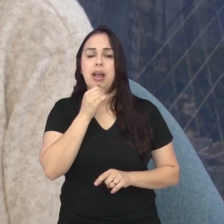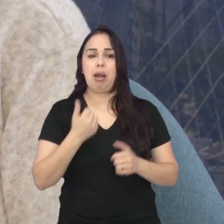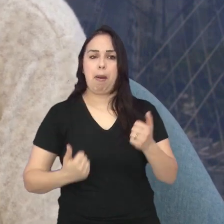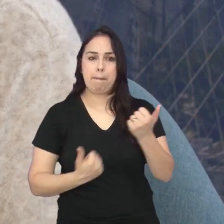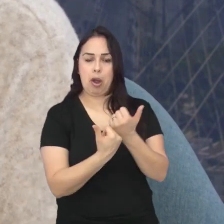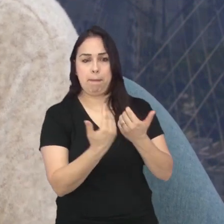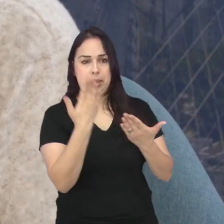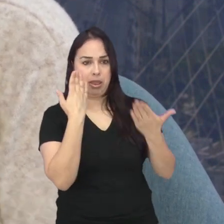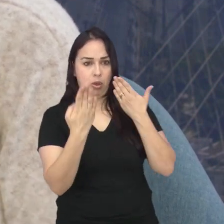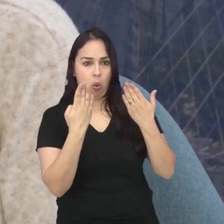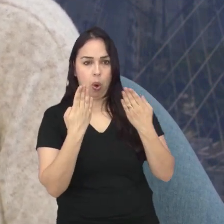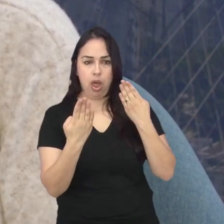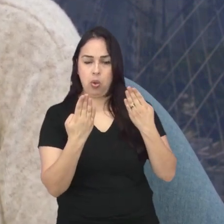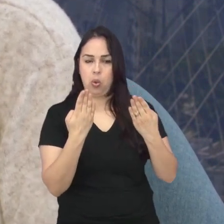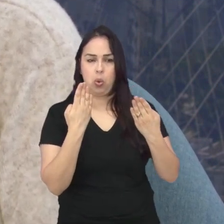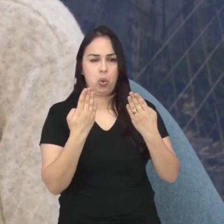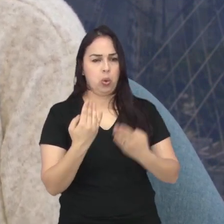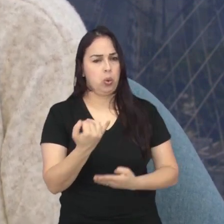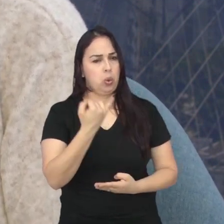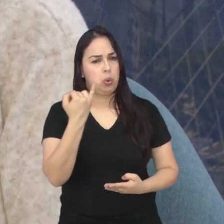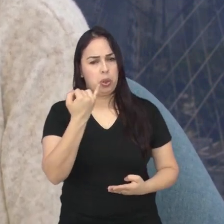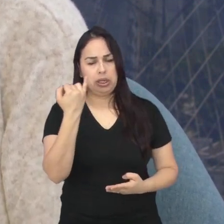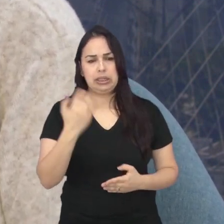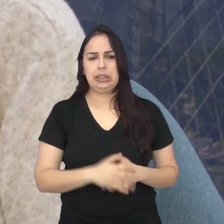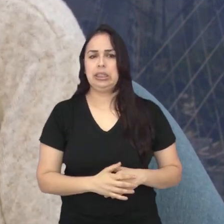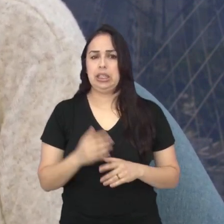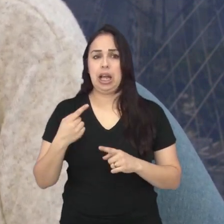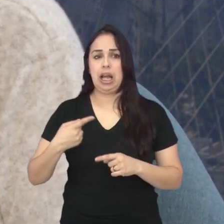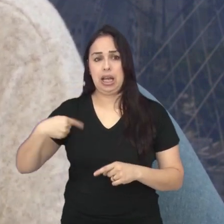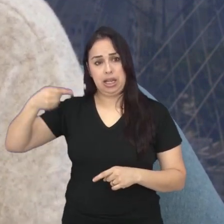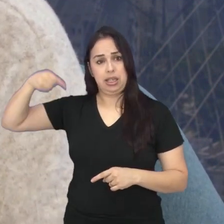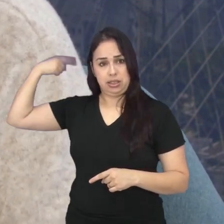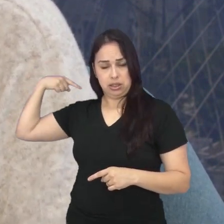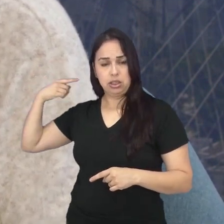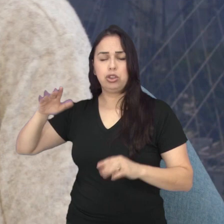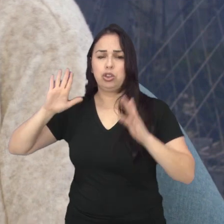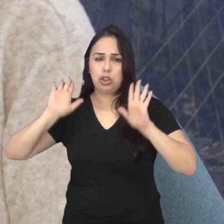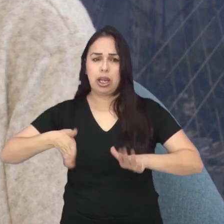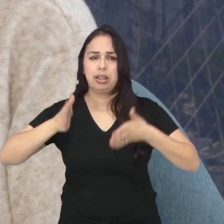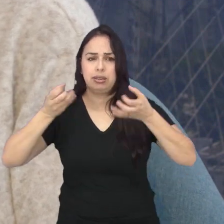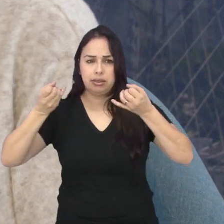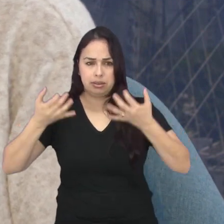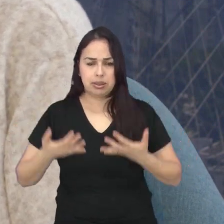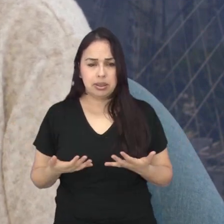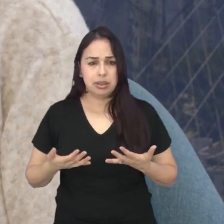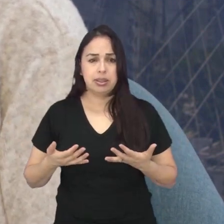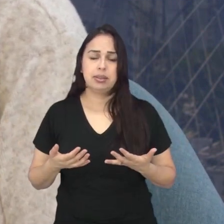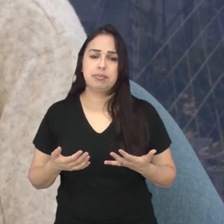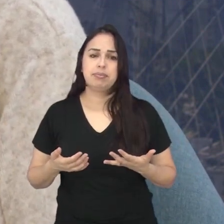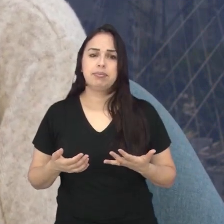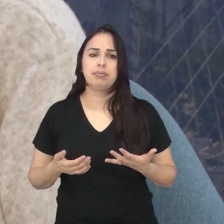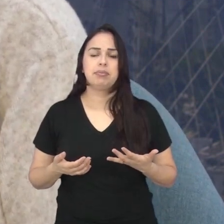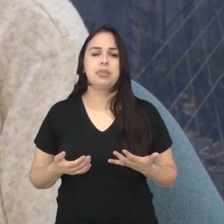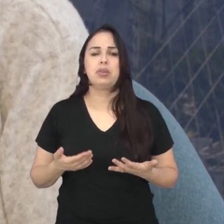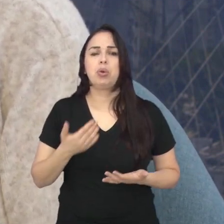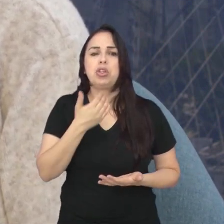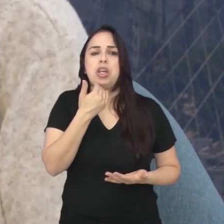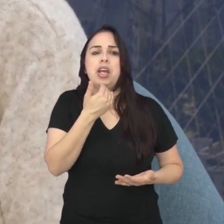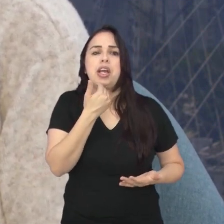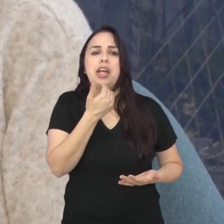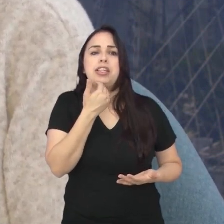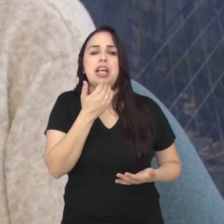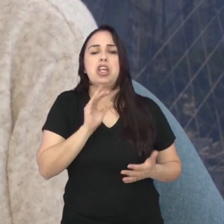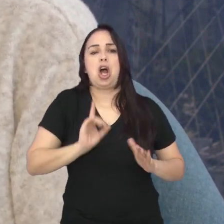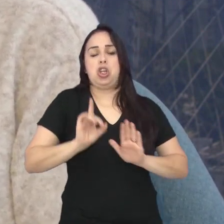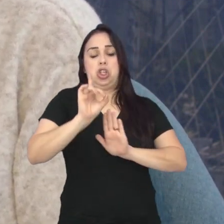apoio psicológico, algo o que a gente vinha comentando anteriormente, né? Antes de até começar a entrevista. Não adianta a